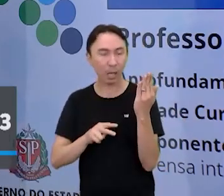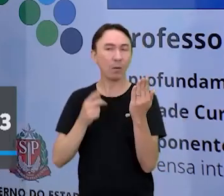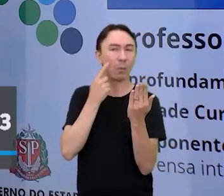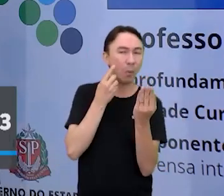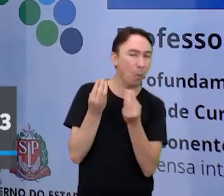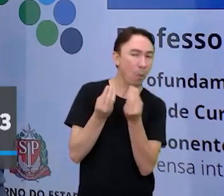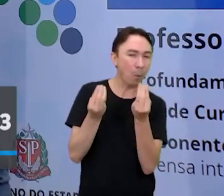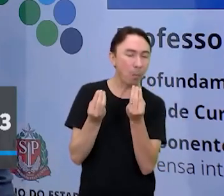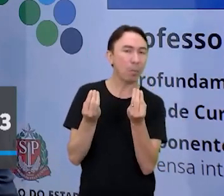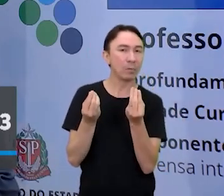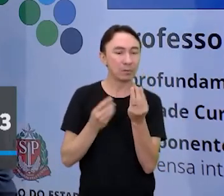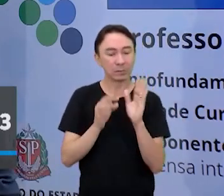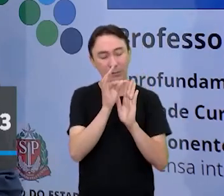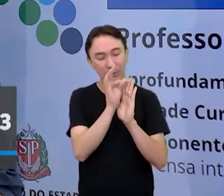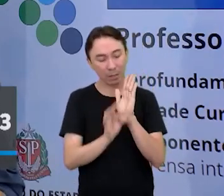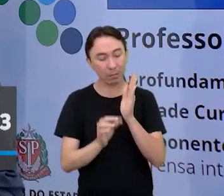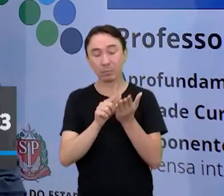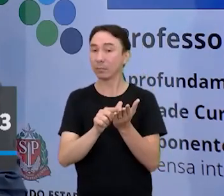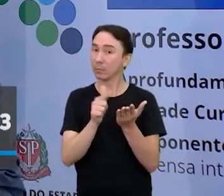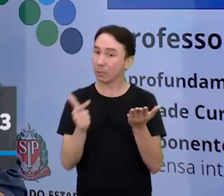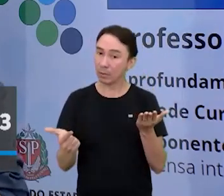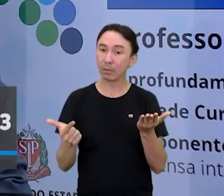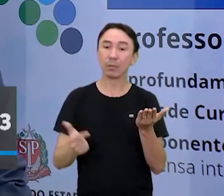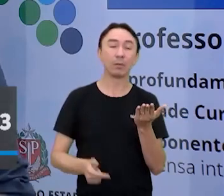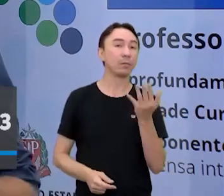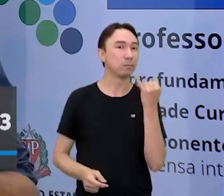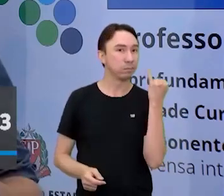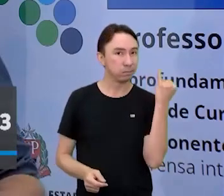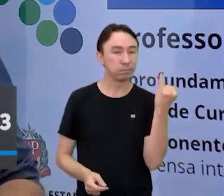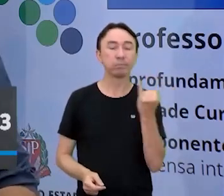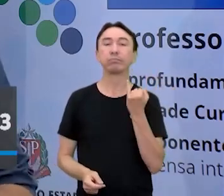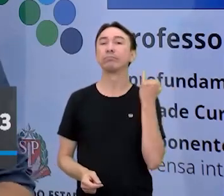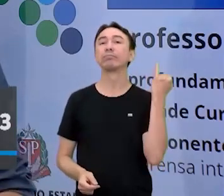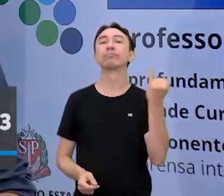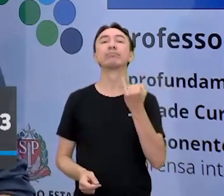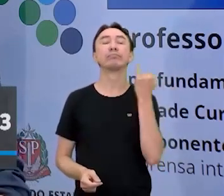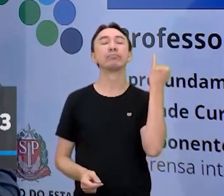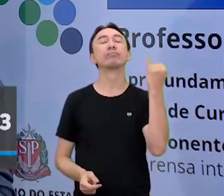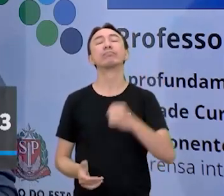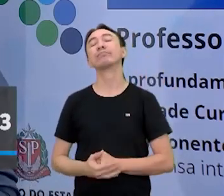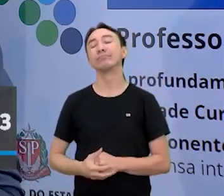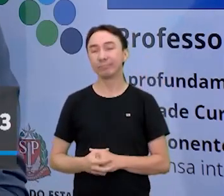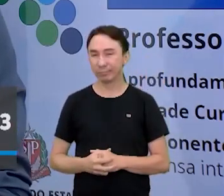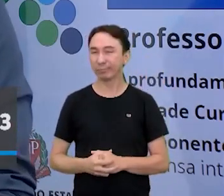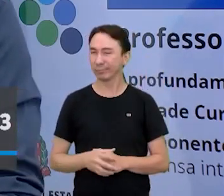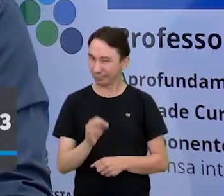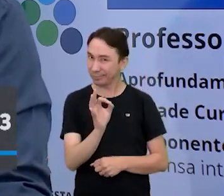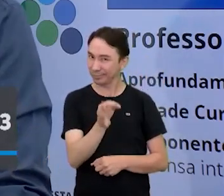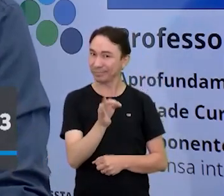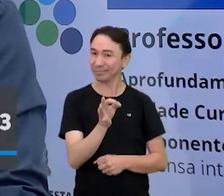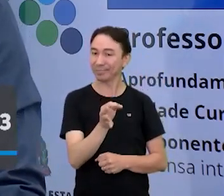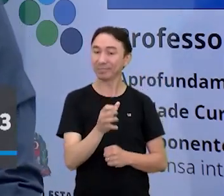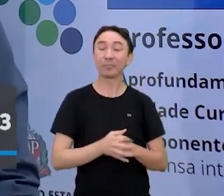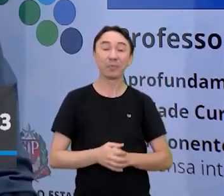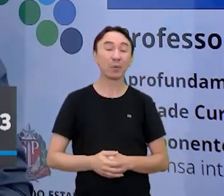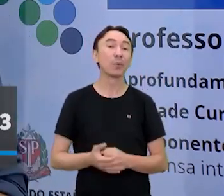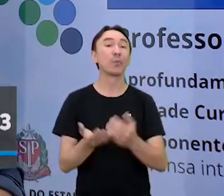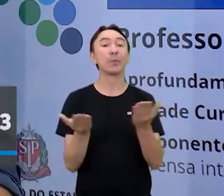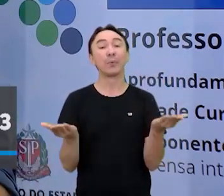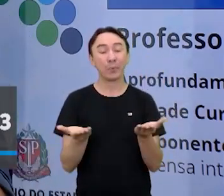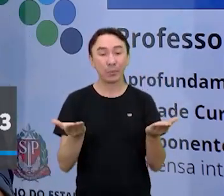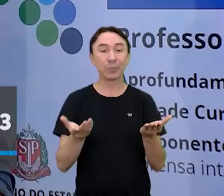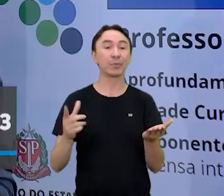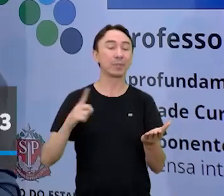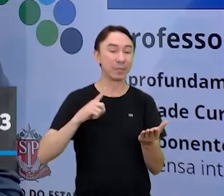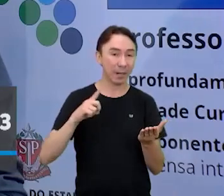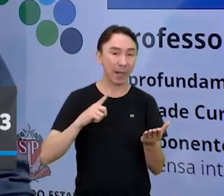jornalístico, é uma coisa muito importante. São coisas muito importantes, tá certo? E eu trouxe para esta